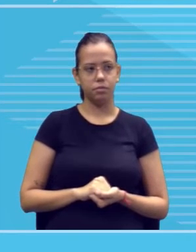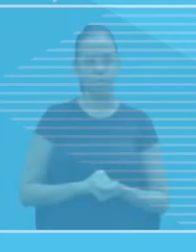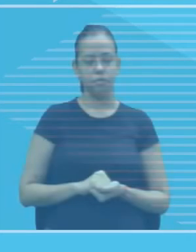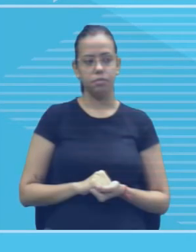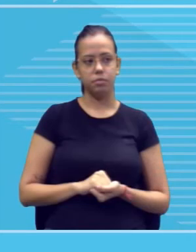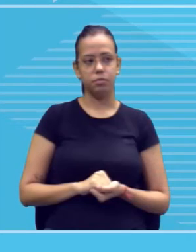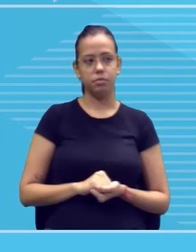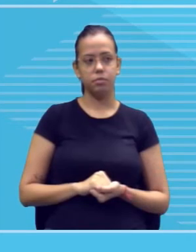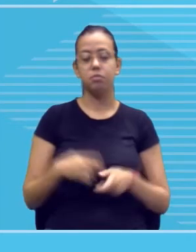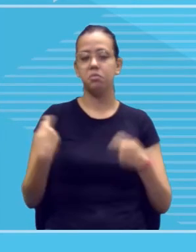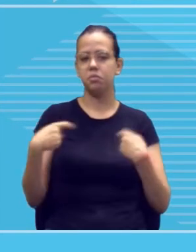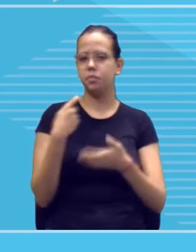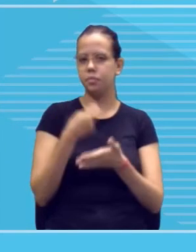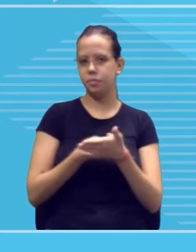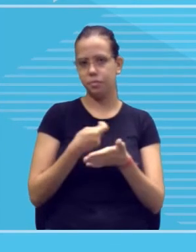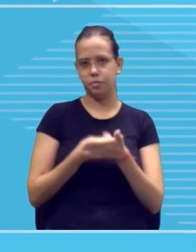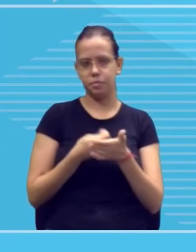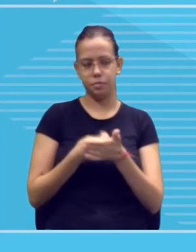de obrigação